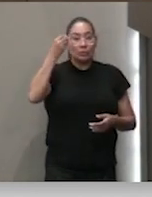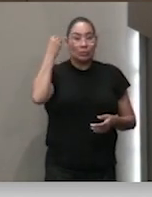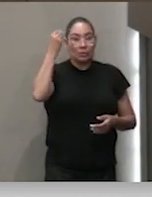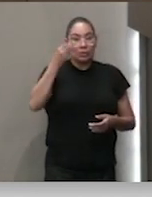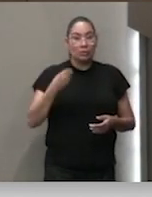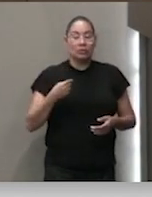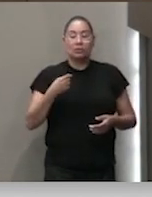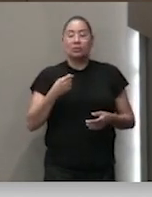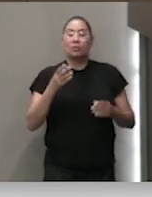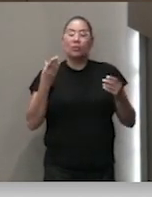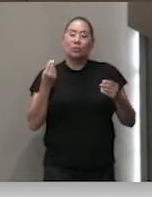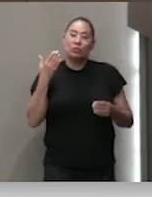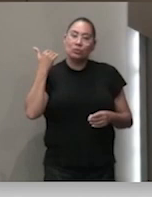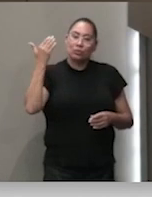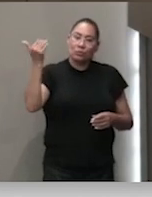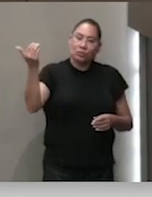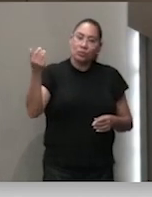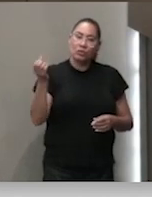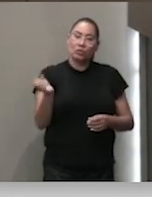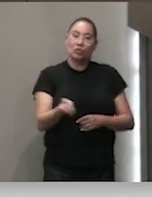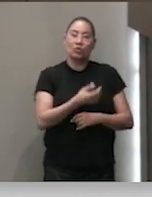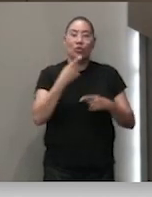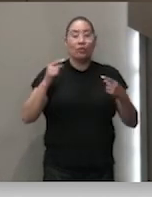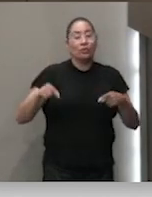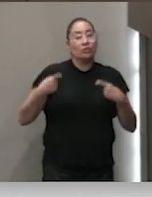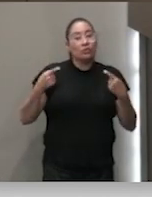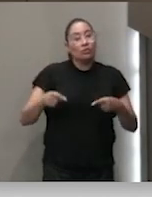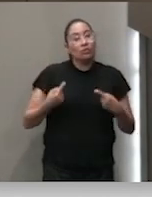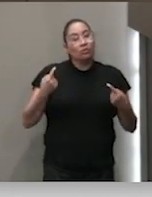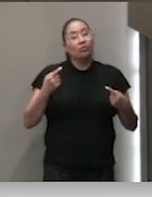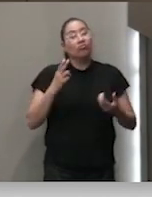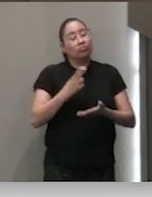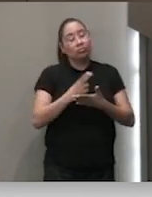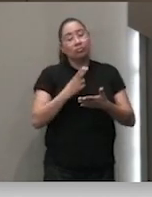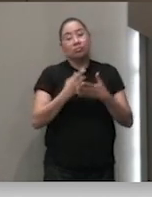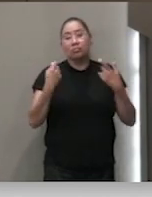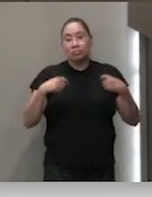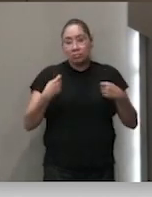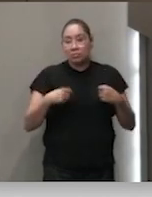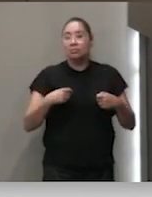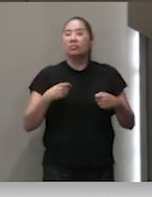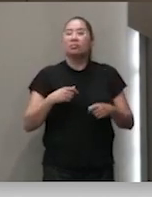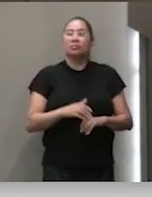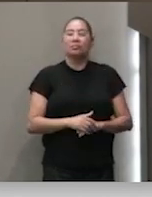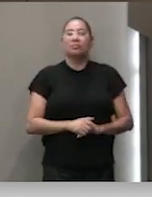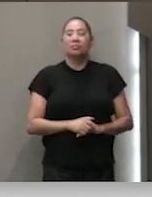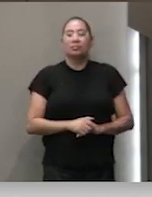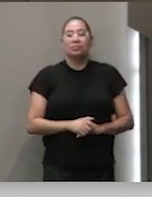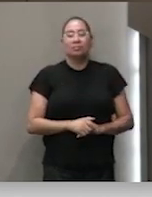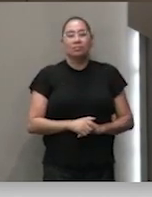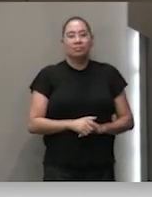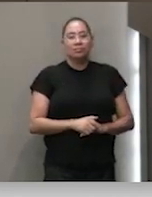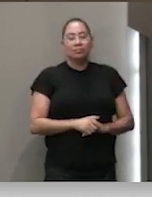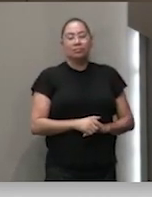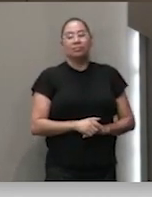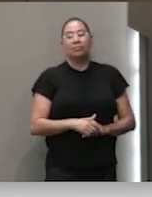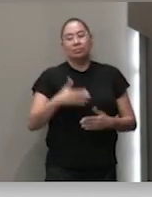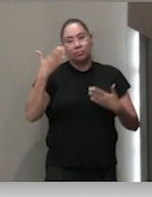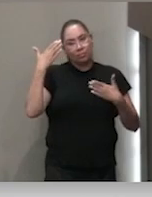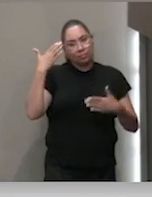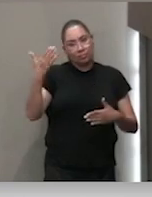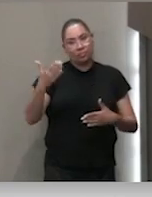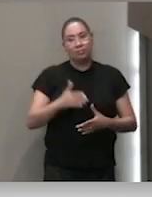E desejo aí muito sucesso nos seus novos desafios. E conte comigo aí para o que precisar. Obrigado, professora